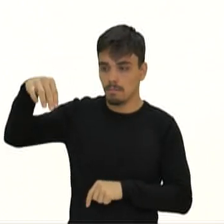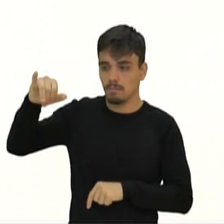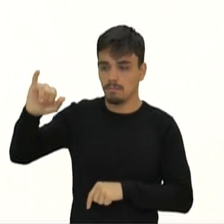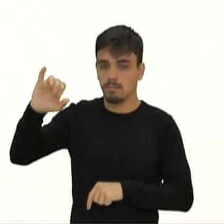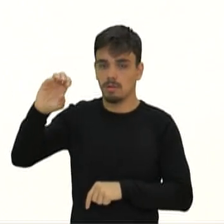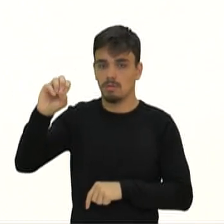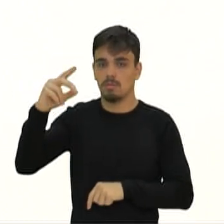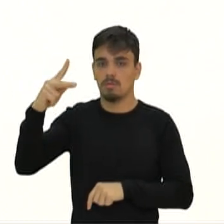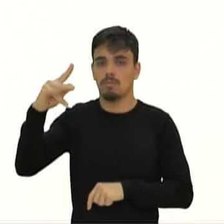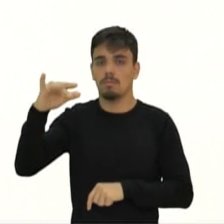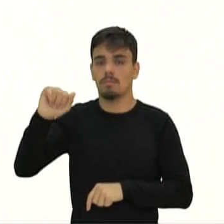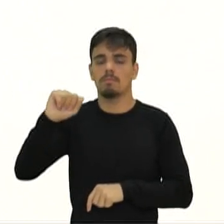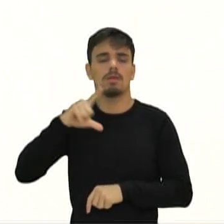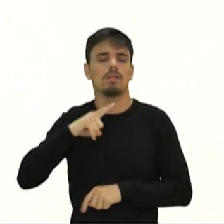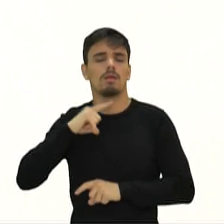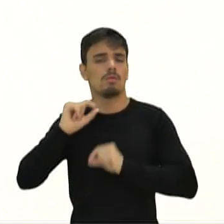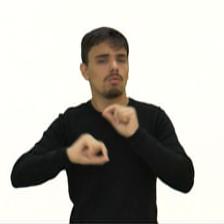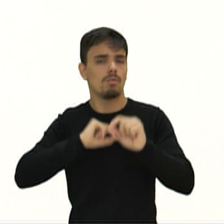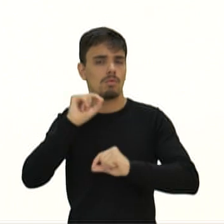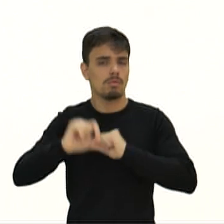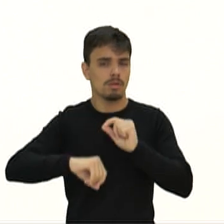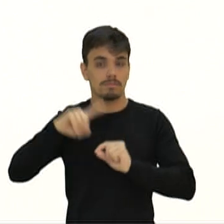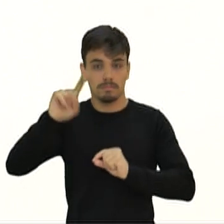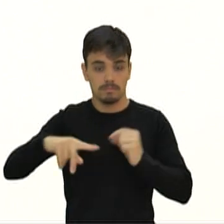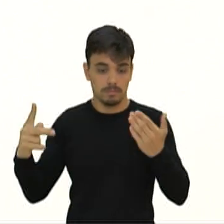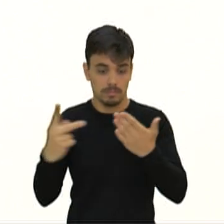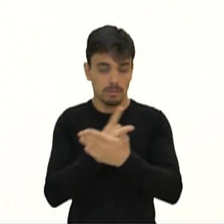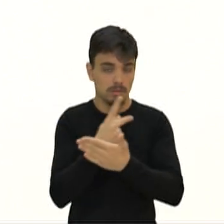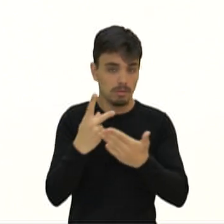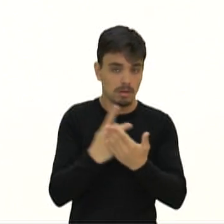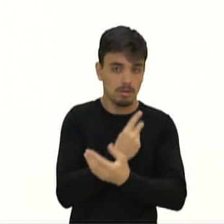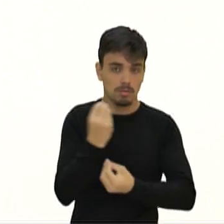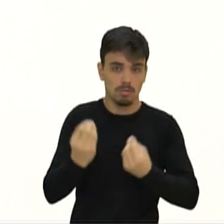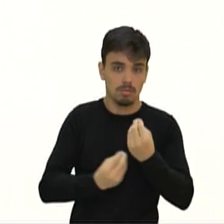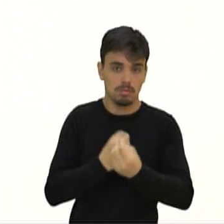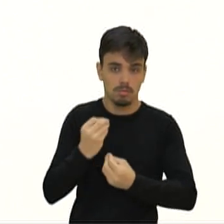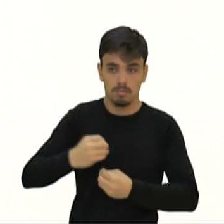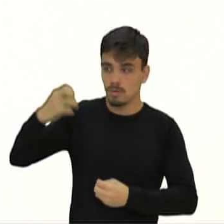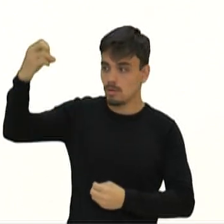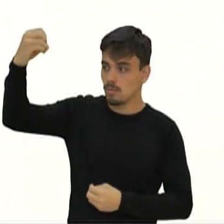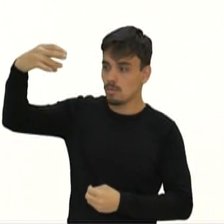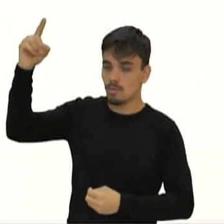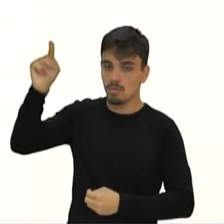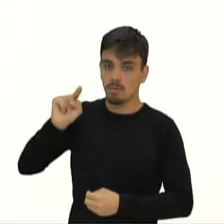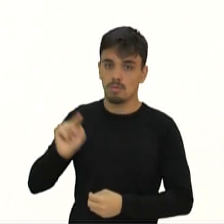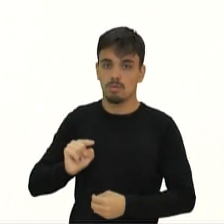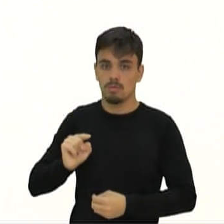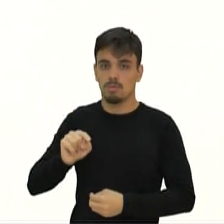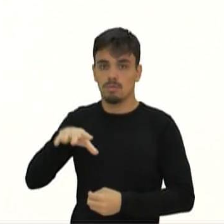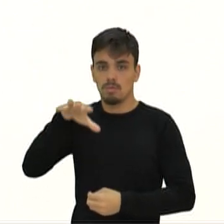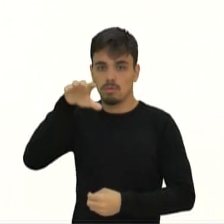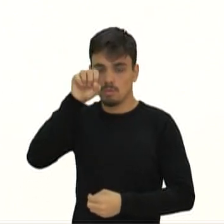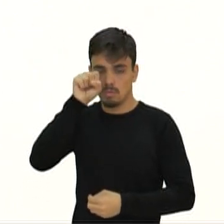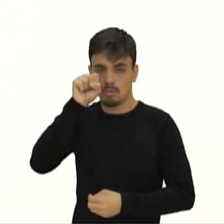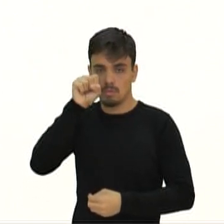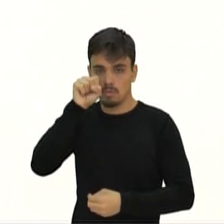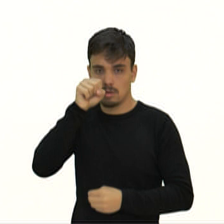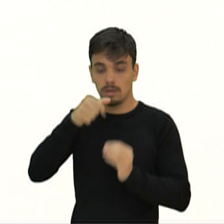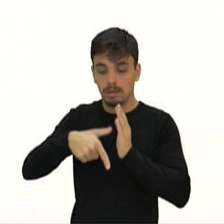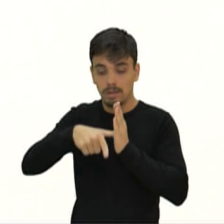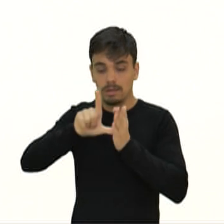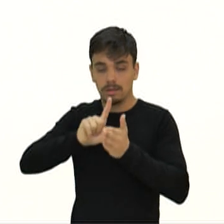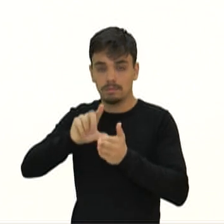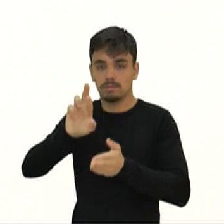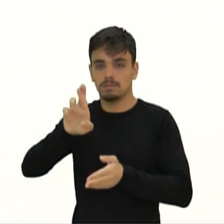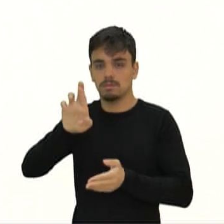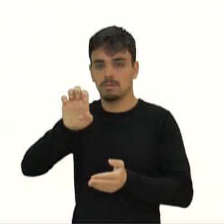Nessa miopia, o que temos ali? É um erro de refração no qual os raios luminosos convergem um ponto antes da retina,